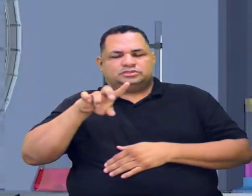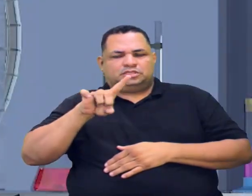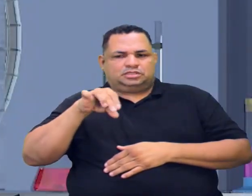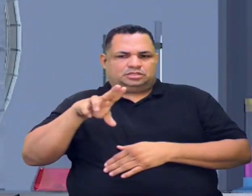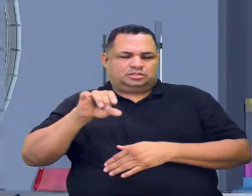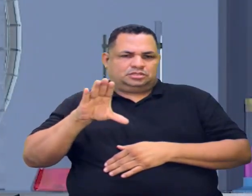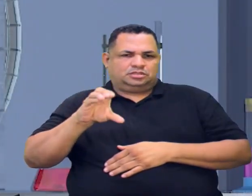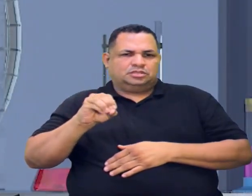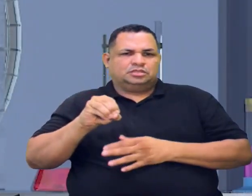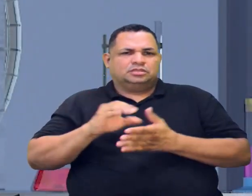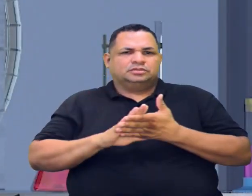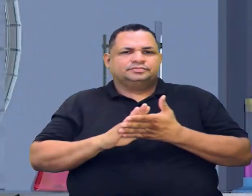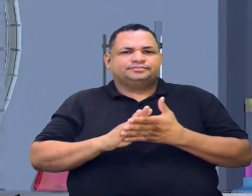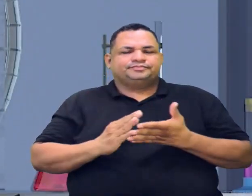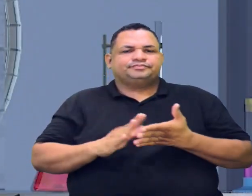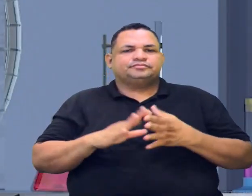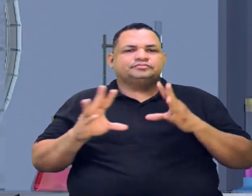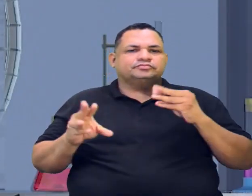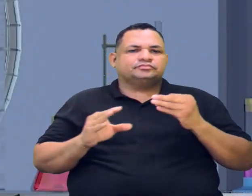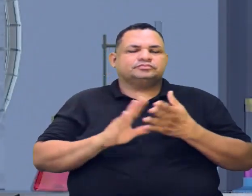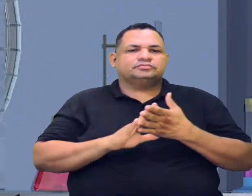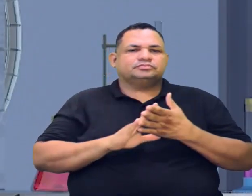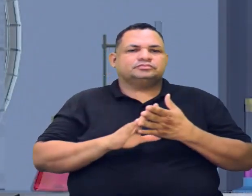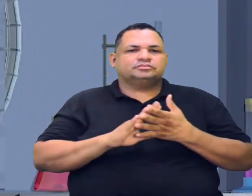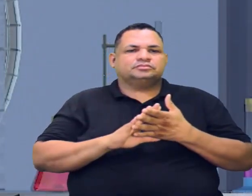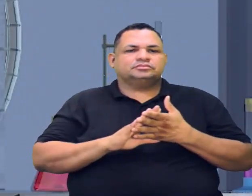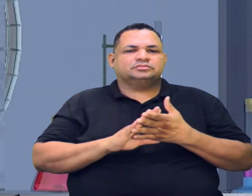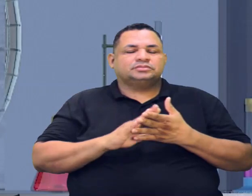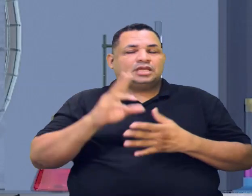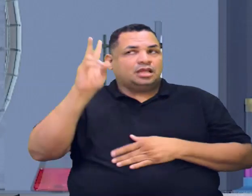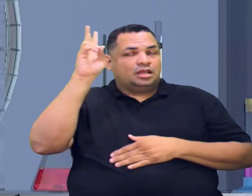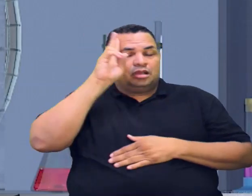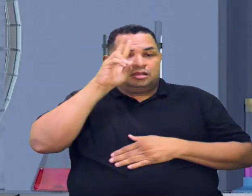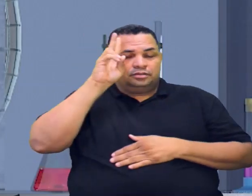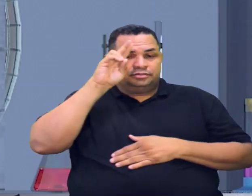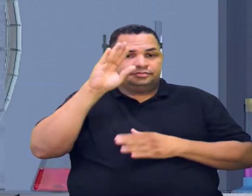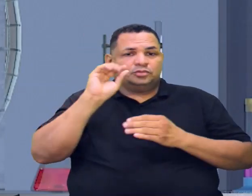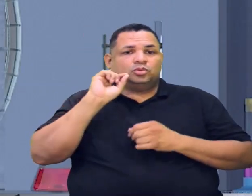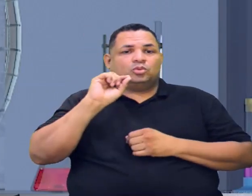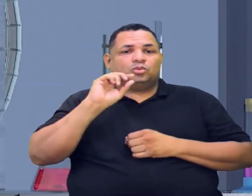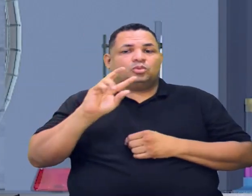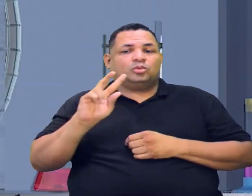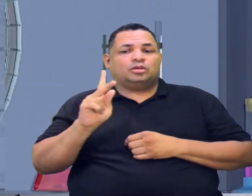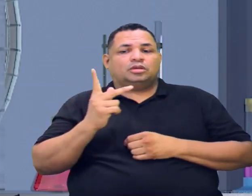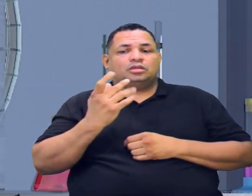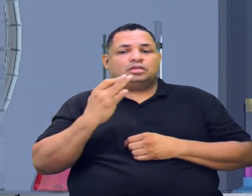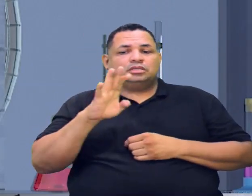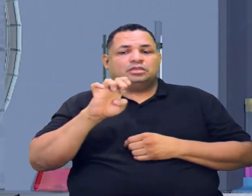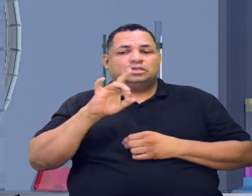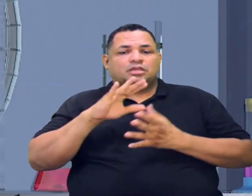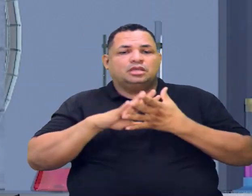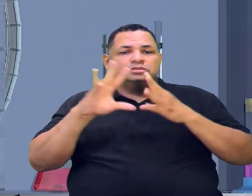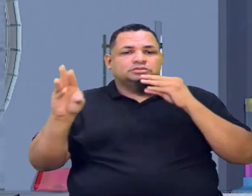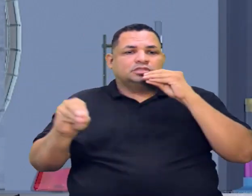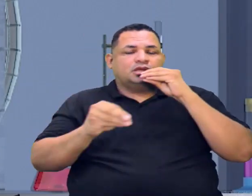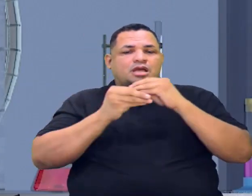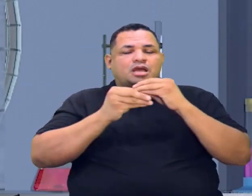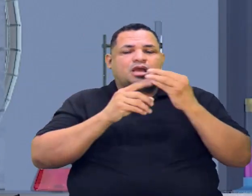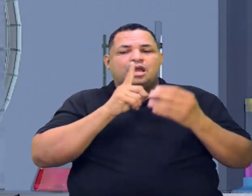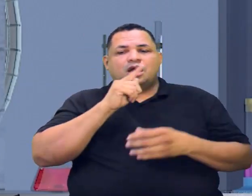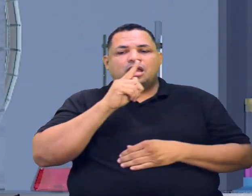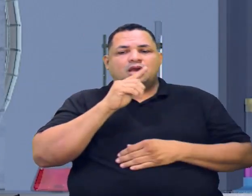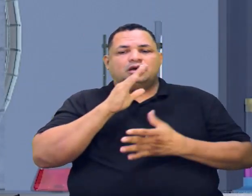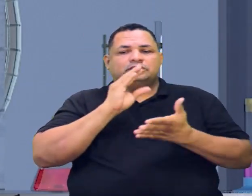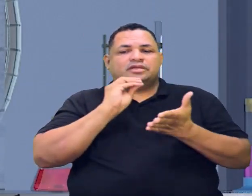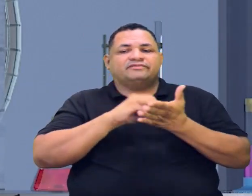termologias, hidratação, hidrogenação. Lembrem-se, o que, que é hidratar? Você está desidratado,